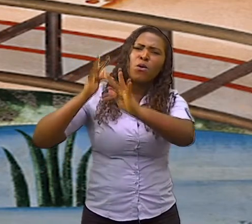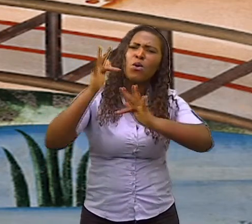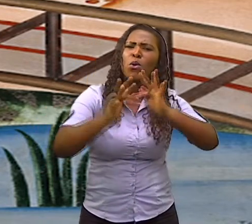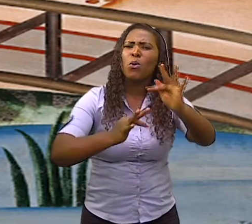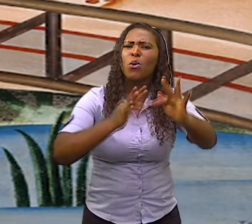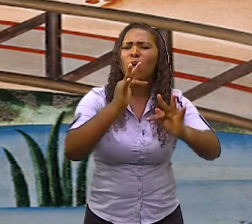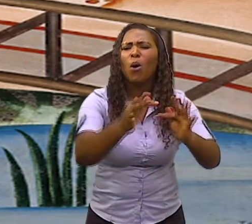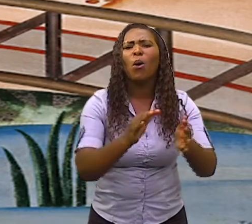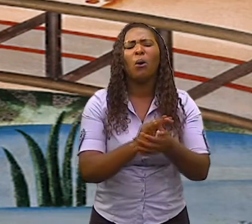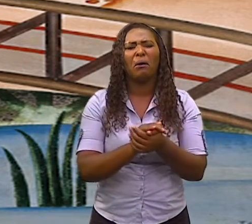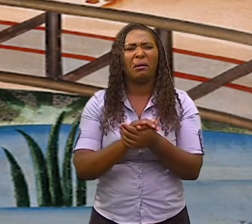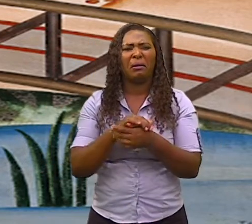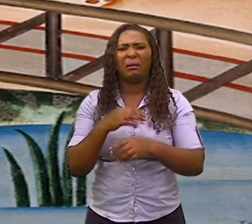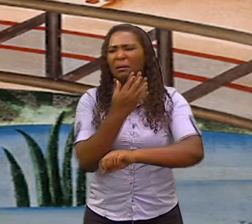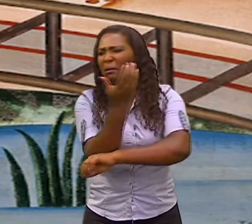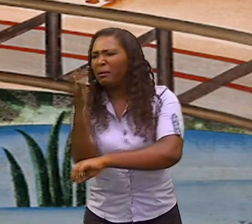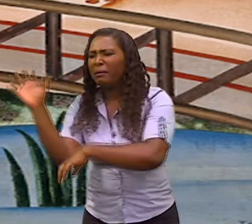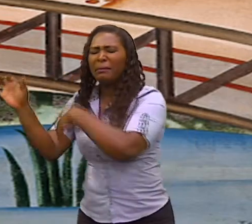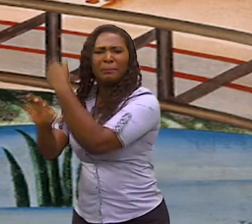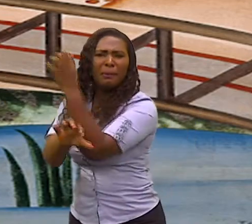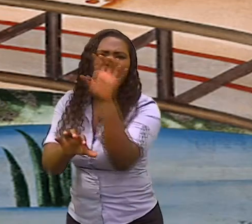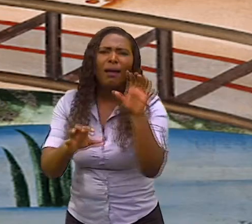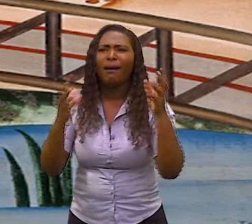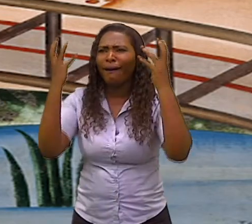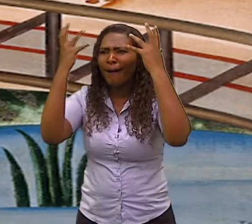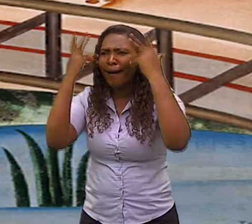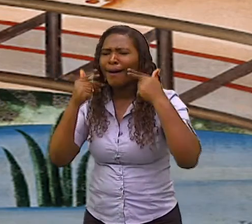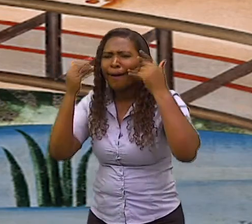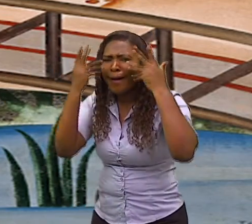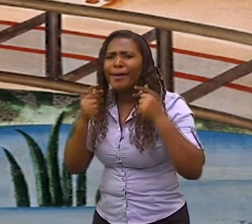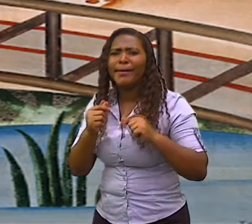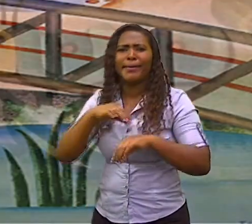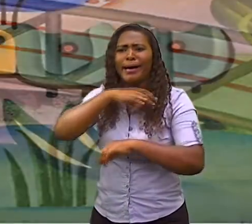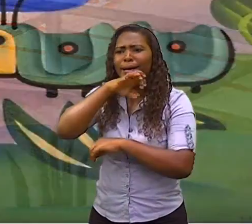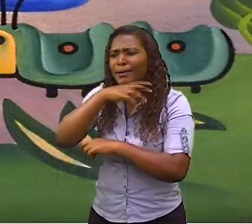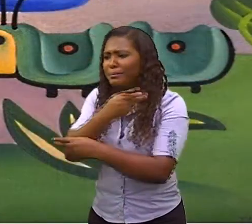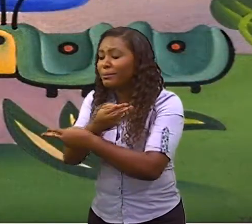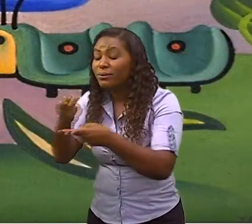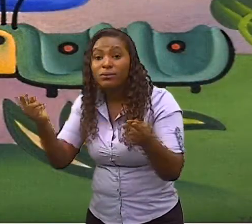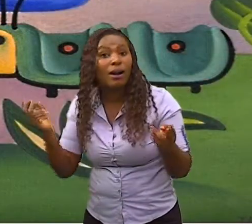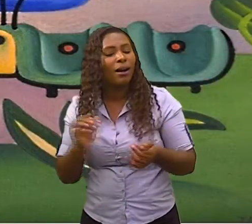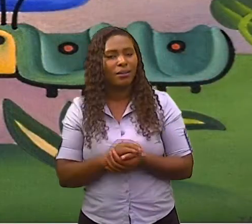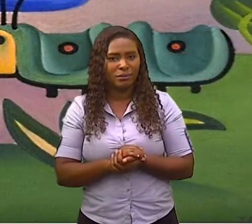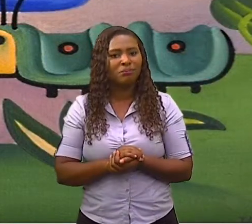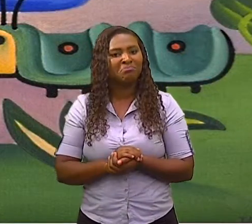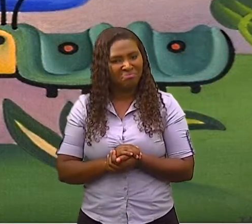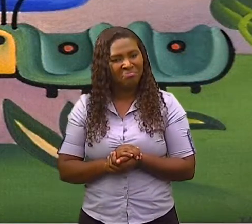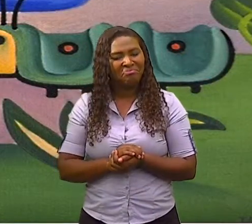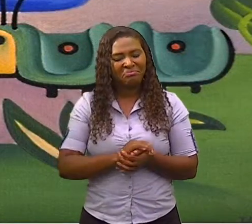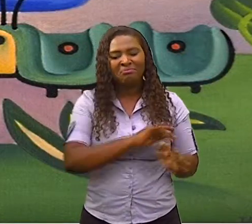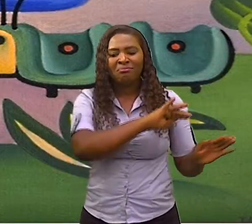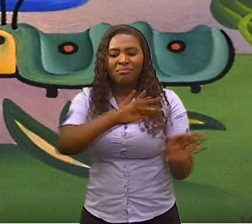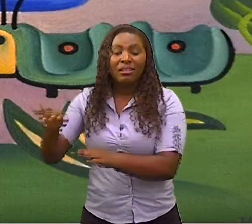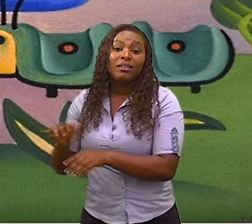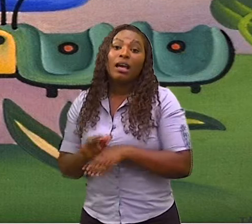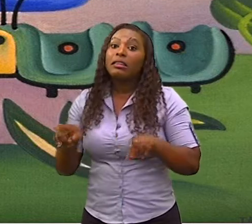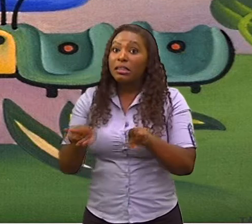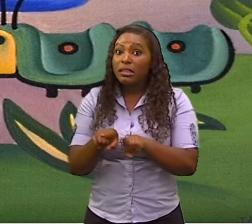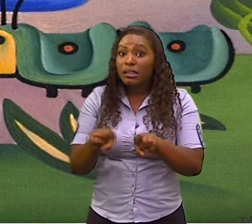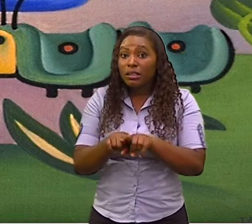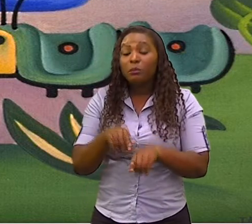do Brasil. E além do tema das cores de Tarsila, trouxe também a técnica do cubismo, observe as